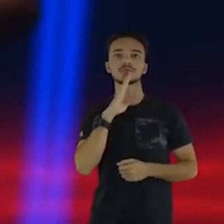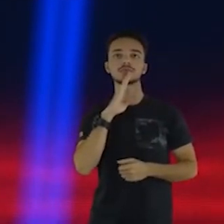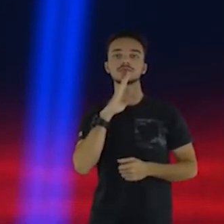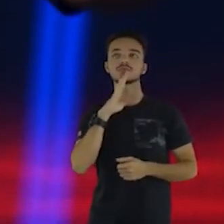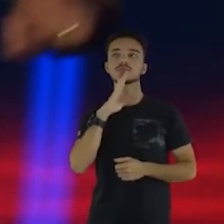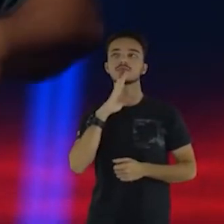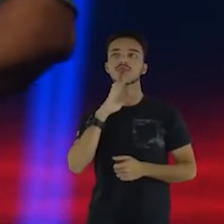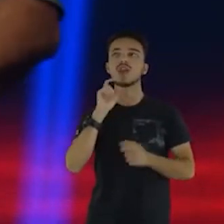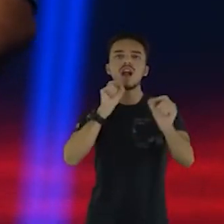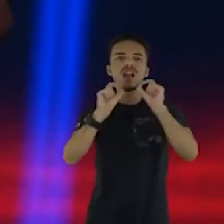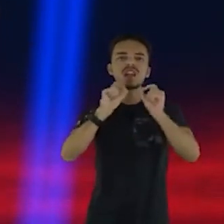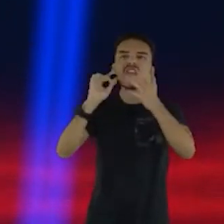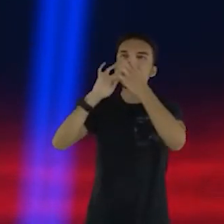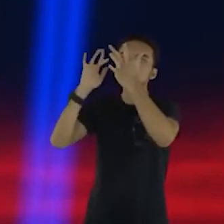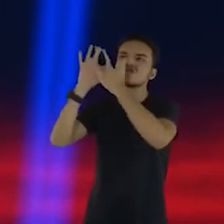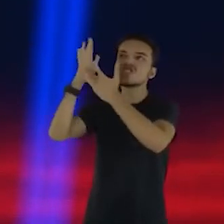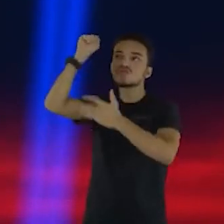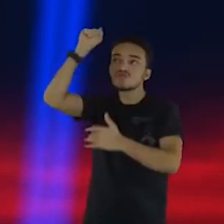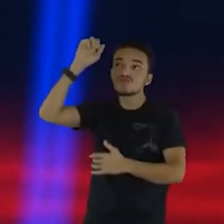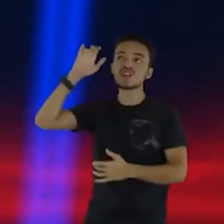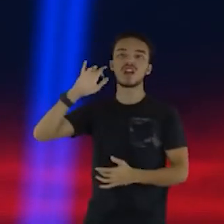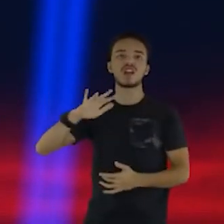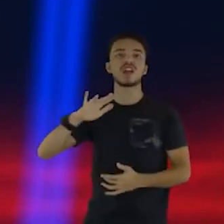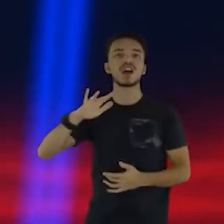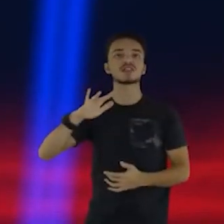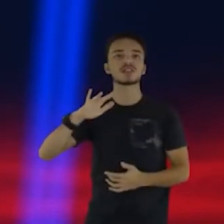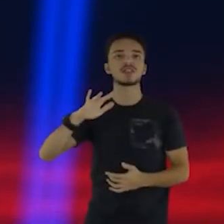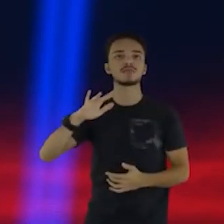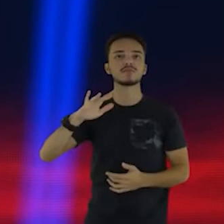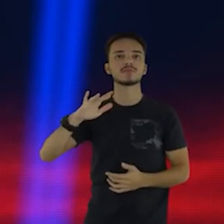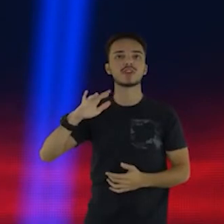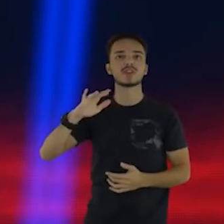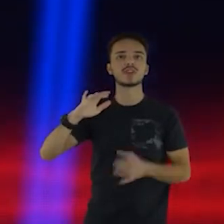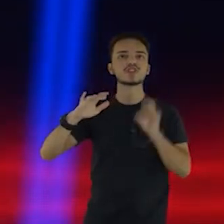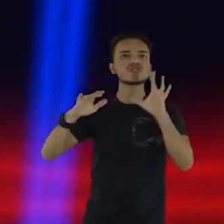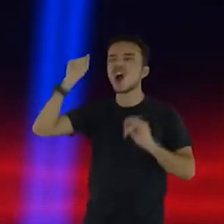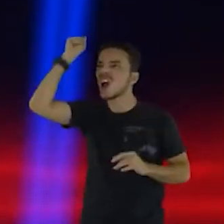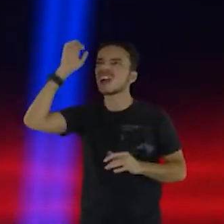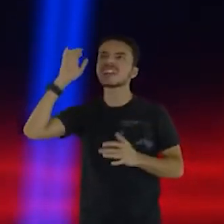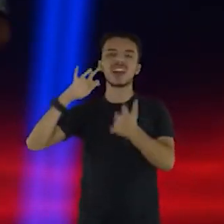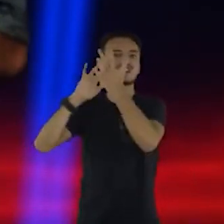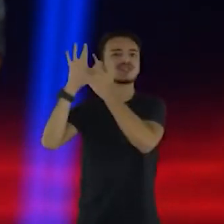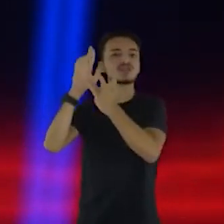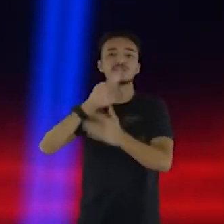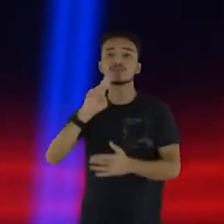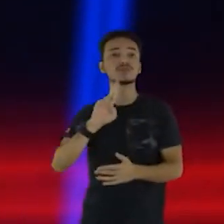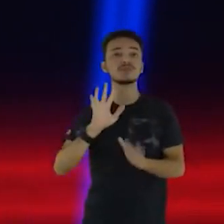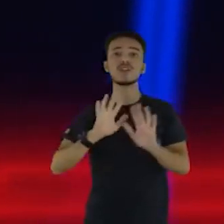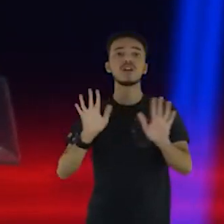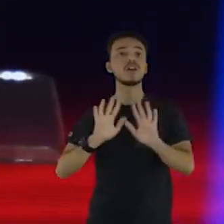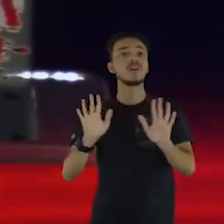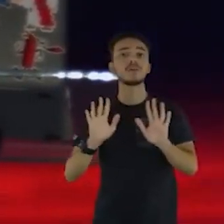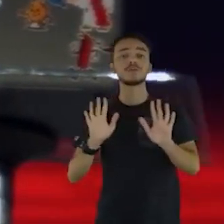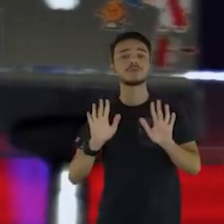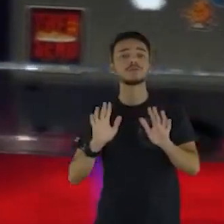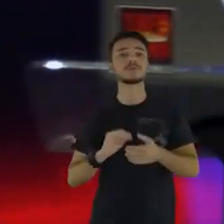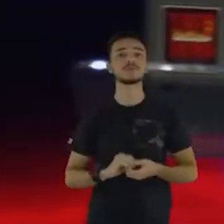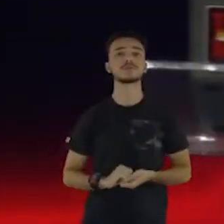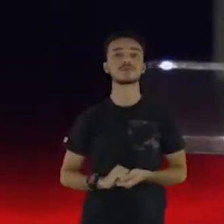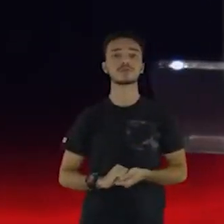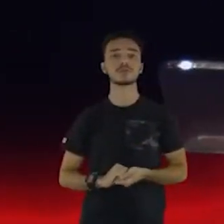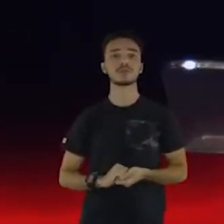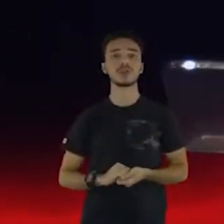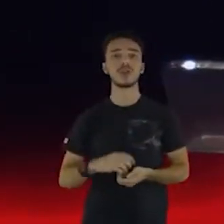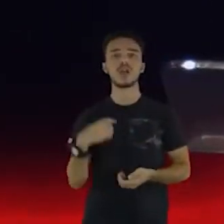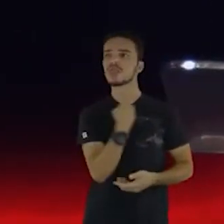o Jesus da graça, e não só a graça de Jesus. Nós precisamos saber sobre o